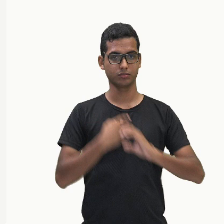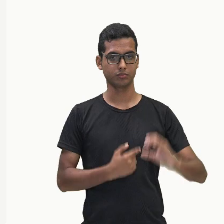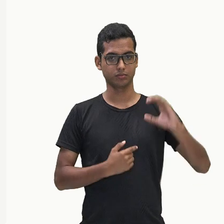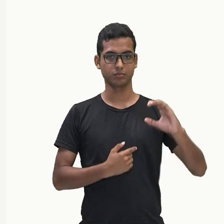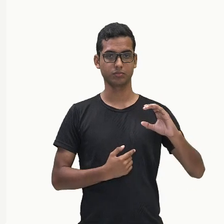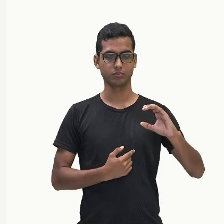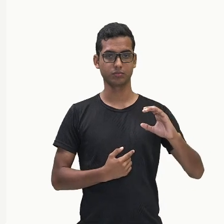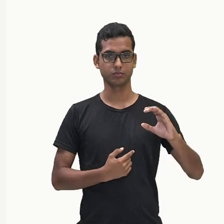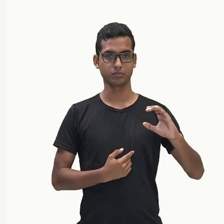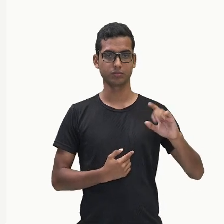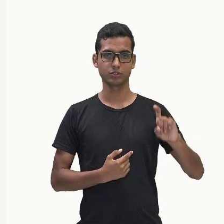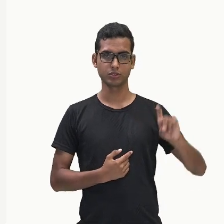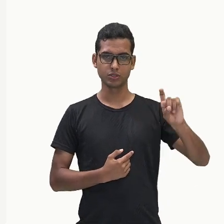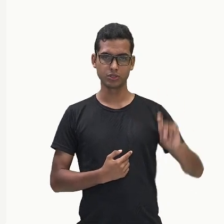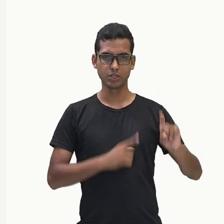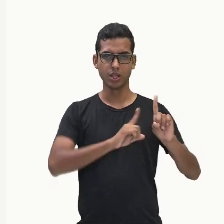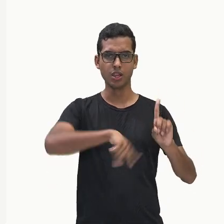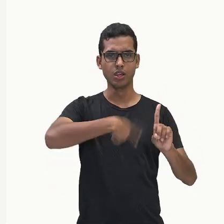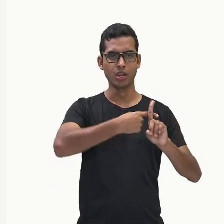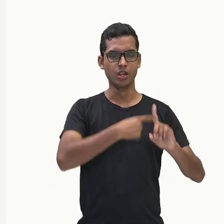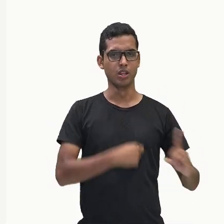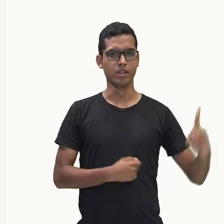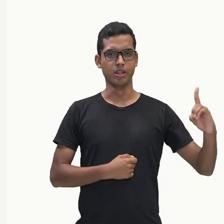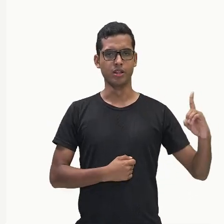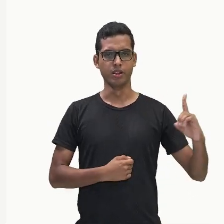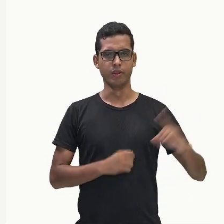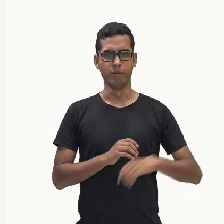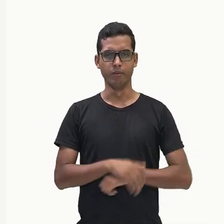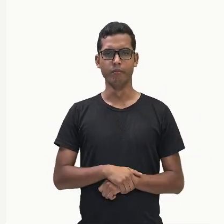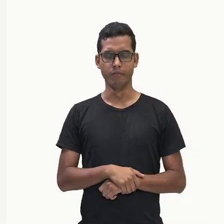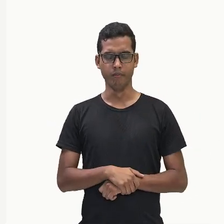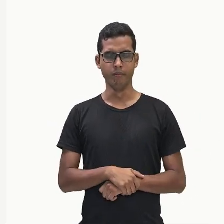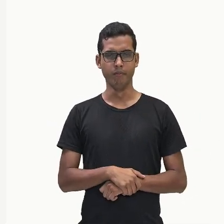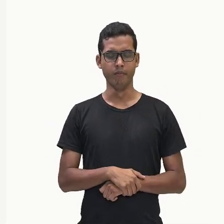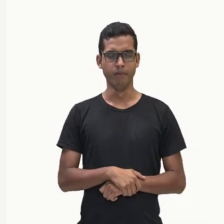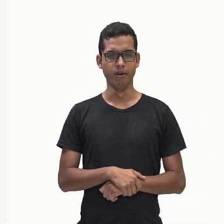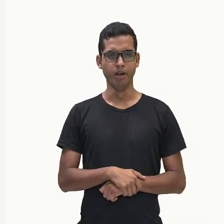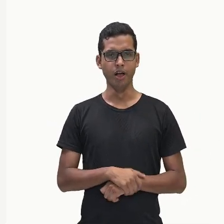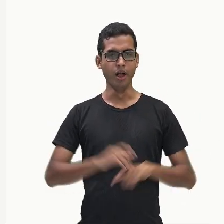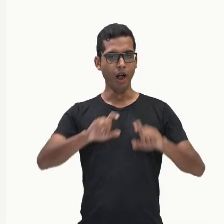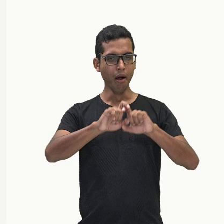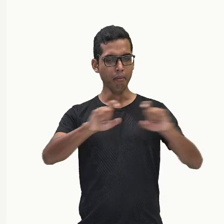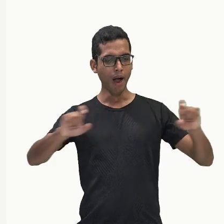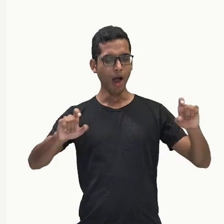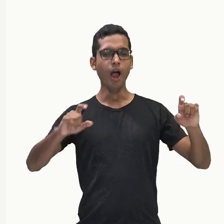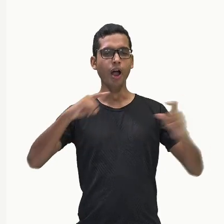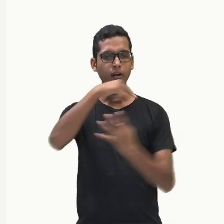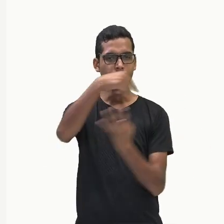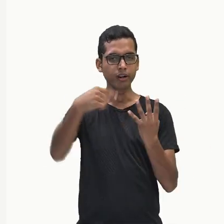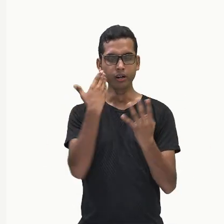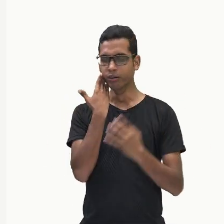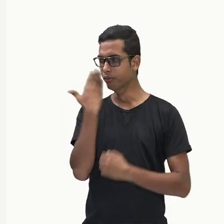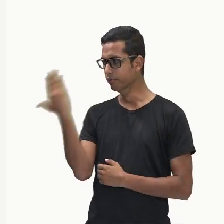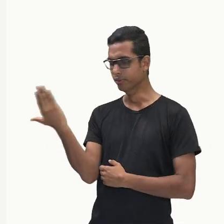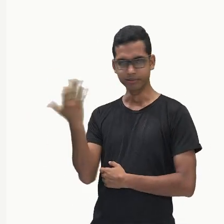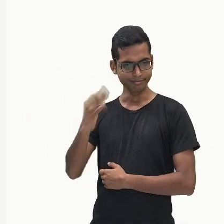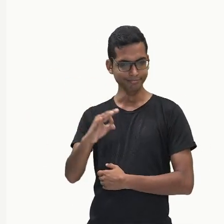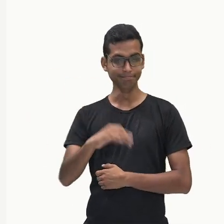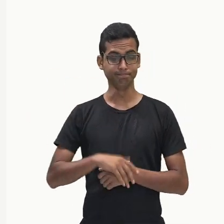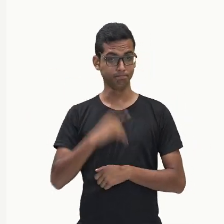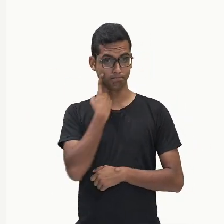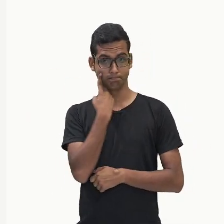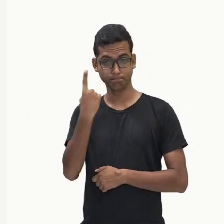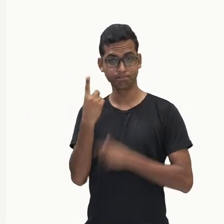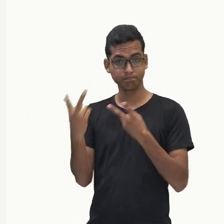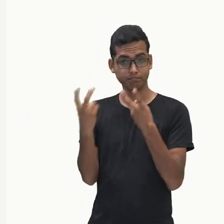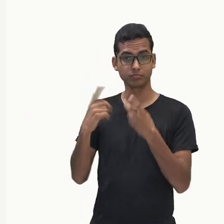mais cx mais d são os nossos elementos, tá? Então, para